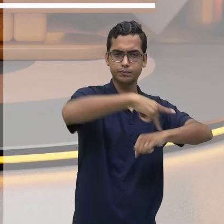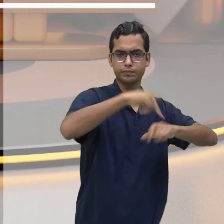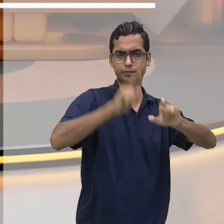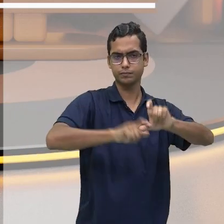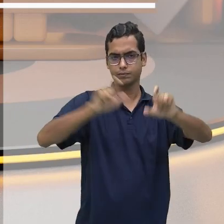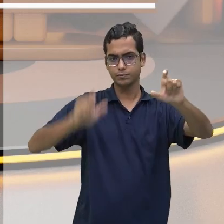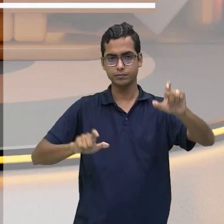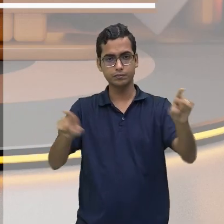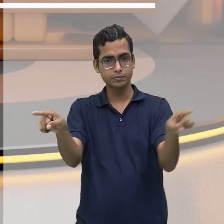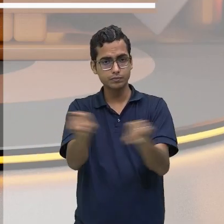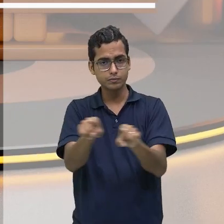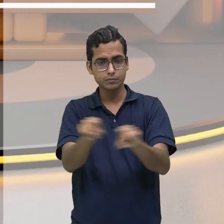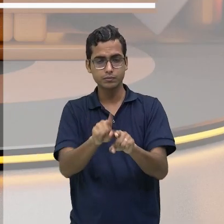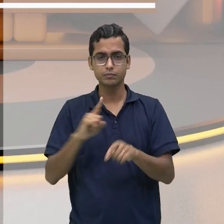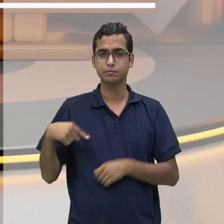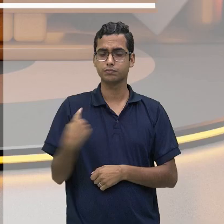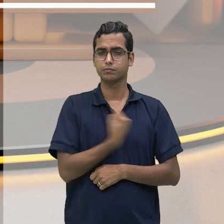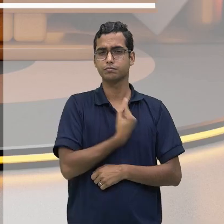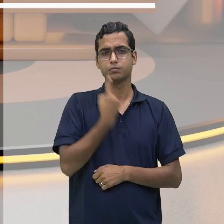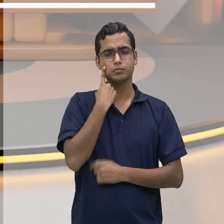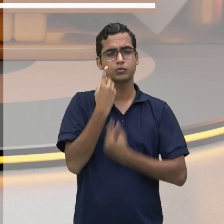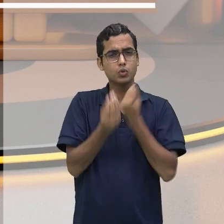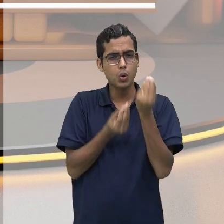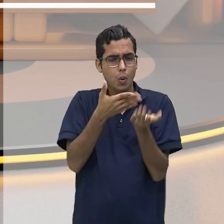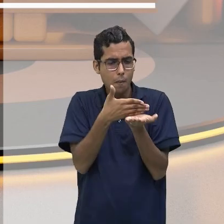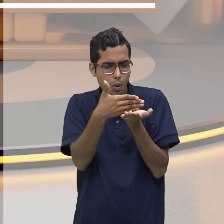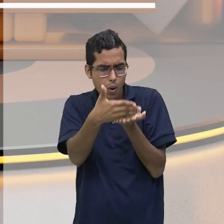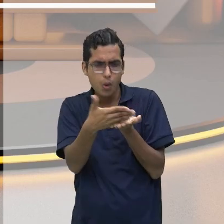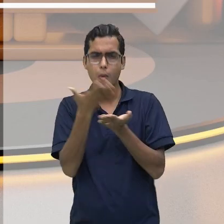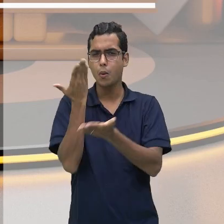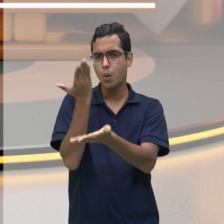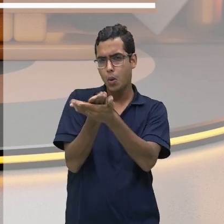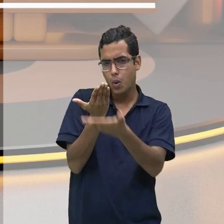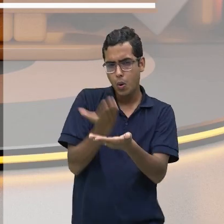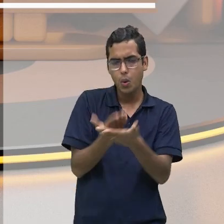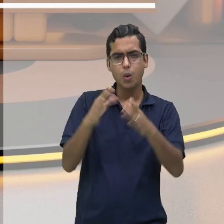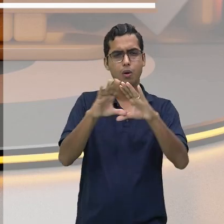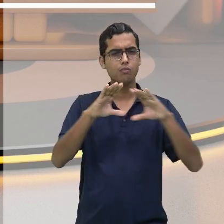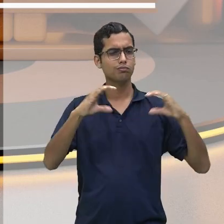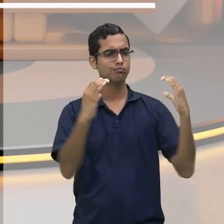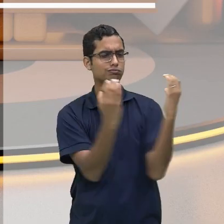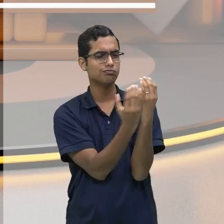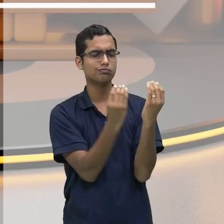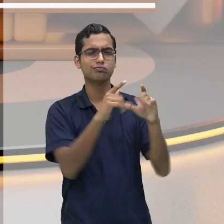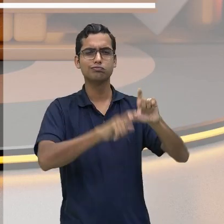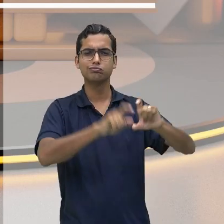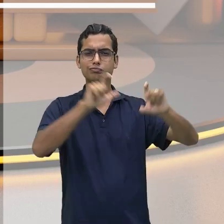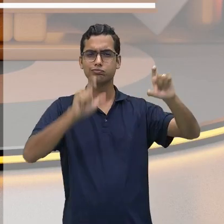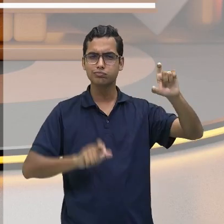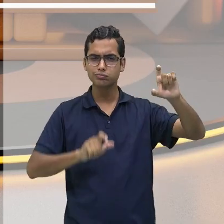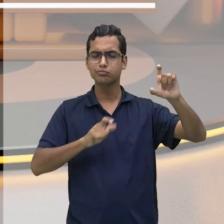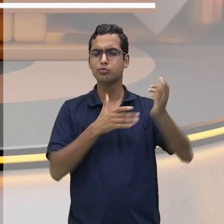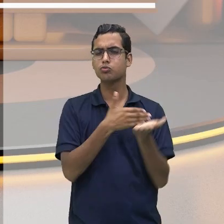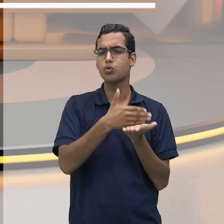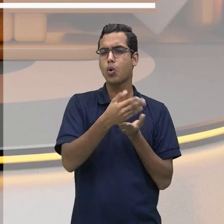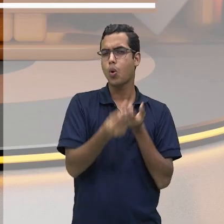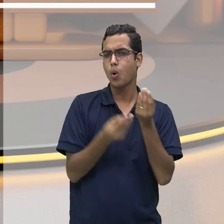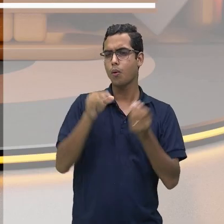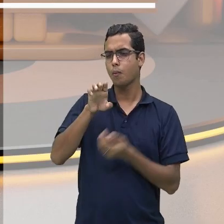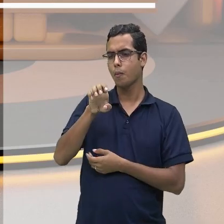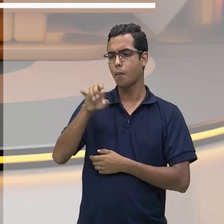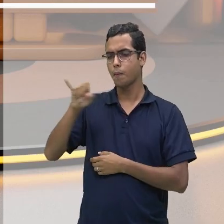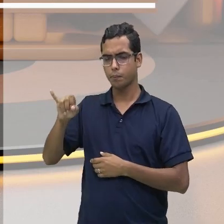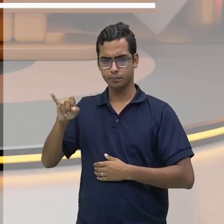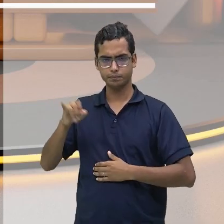nós iremos estudar todo esse início, né? Como se inicia a Comunidade dos Estados Independentes com a sigla CEI,